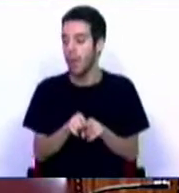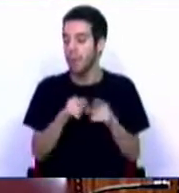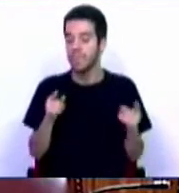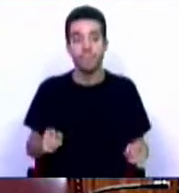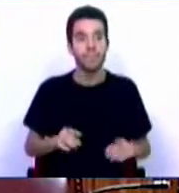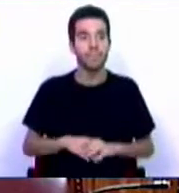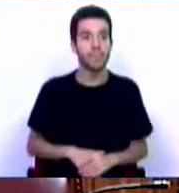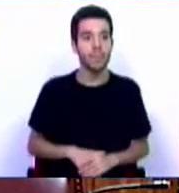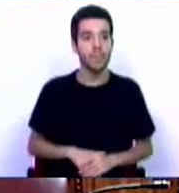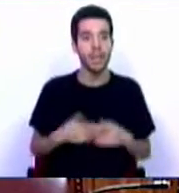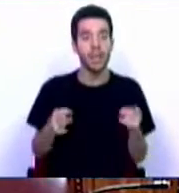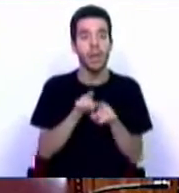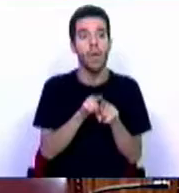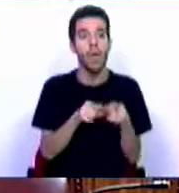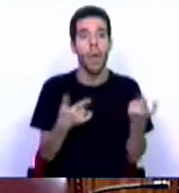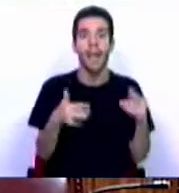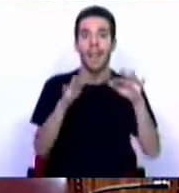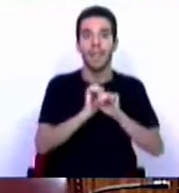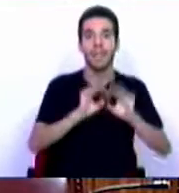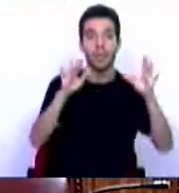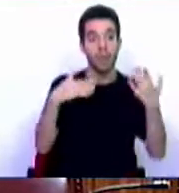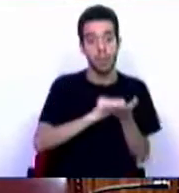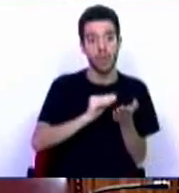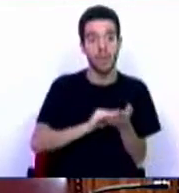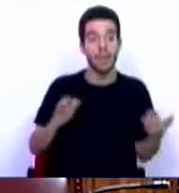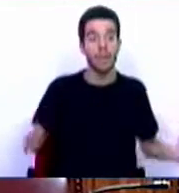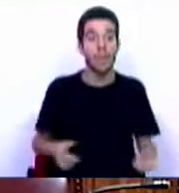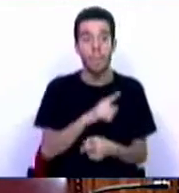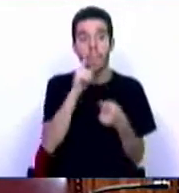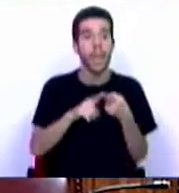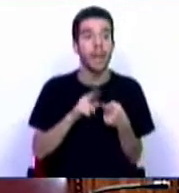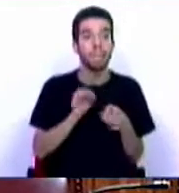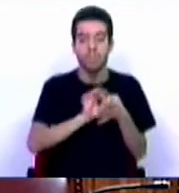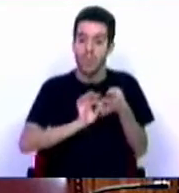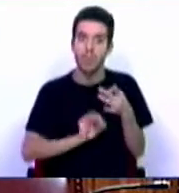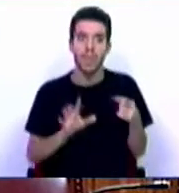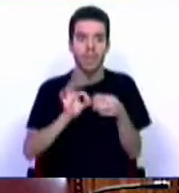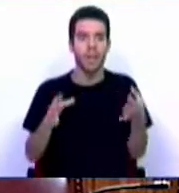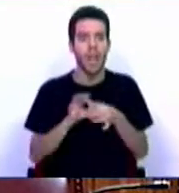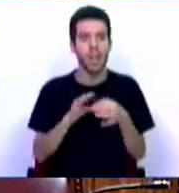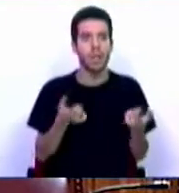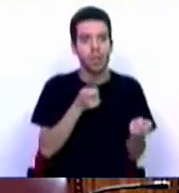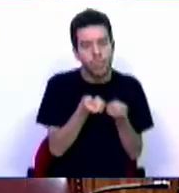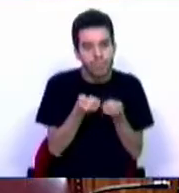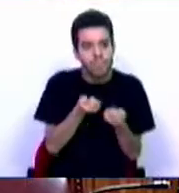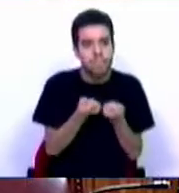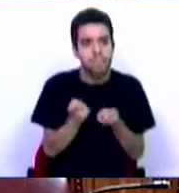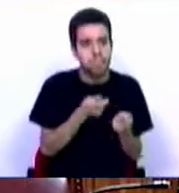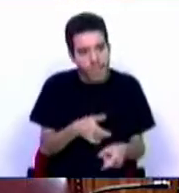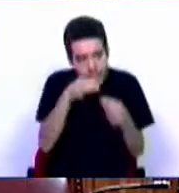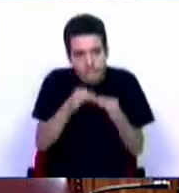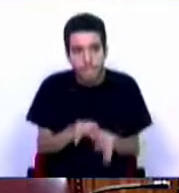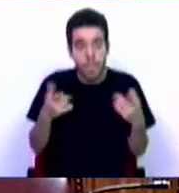naquela fundação e põe-na no perímetro da transparência administrativa. Aspectos relativos ao rigor da gestão, um segundo aspecto bastante importante, podendo